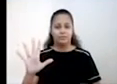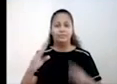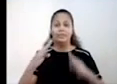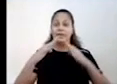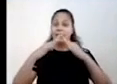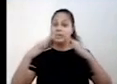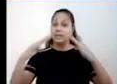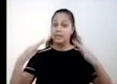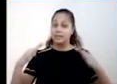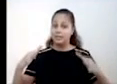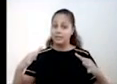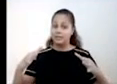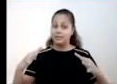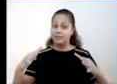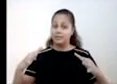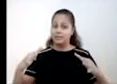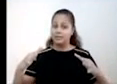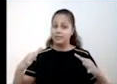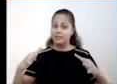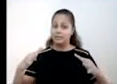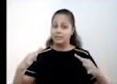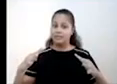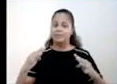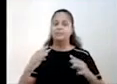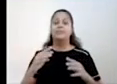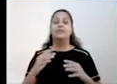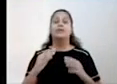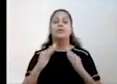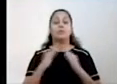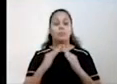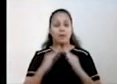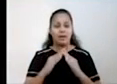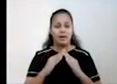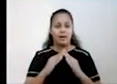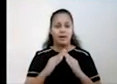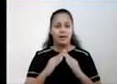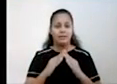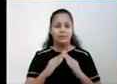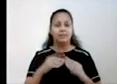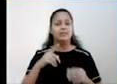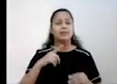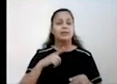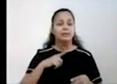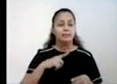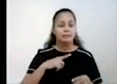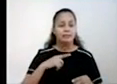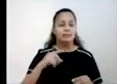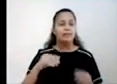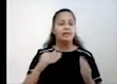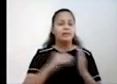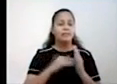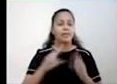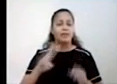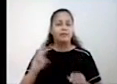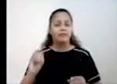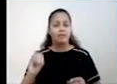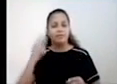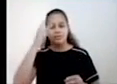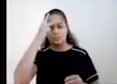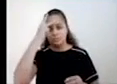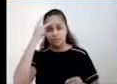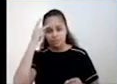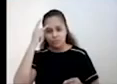Na aldeia xinguana, essa grande casa, que abriga até 20 pessoas, é feita com material existente na